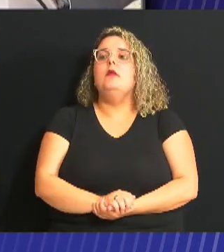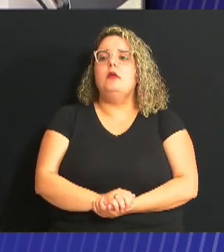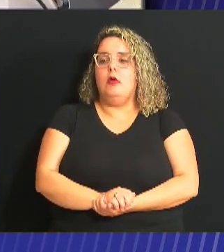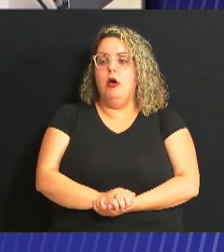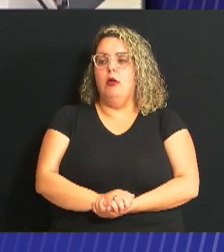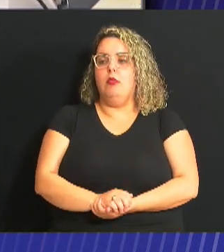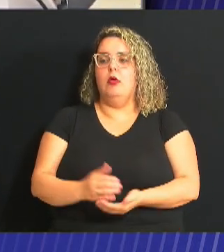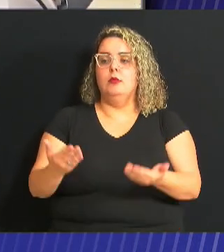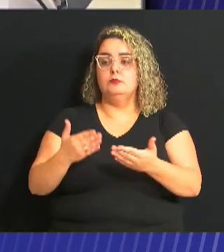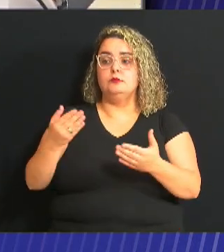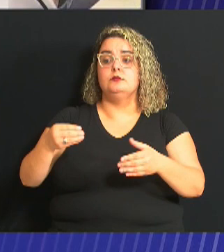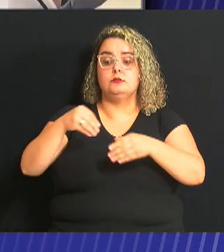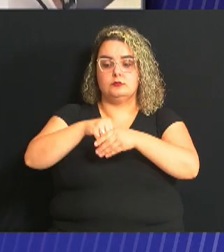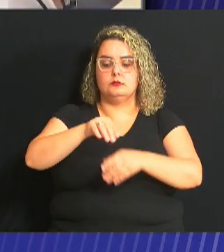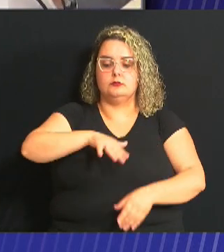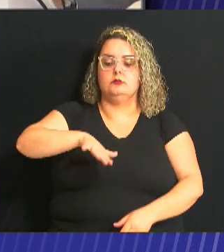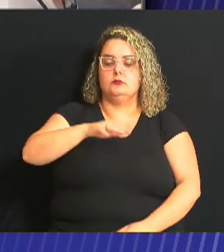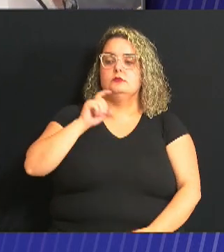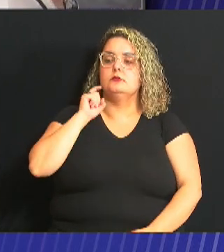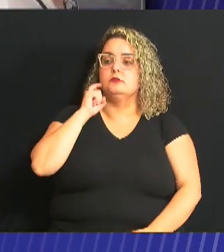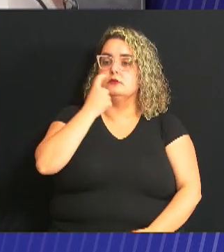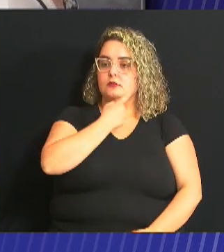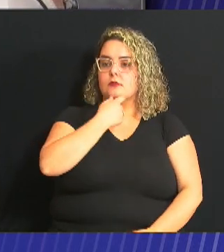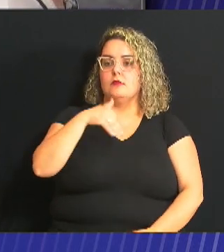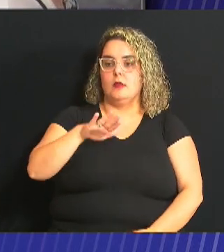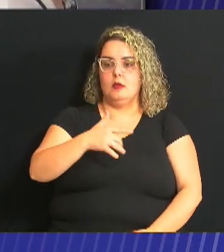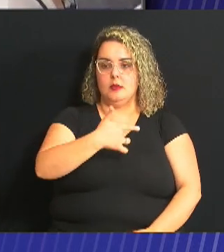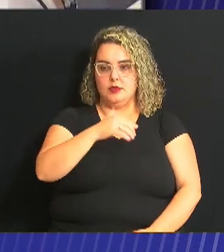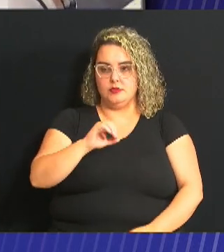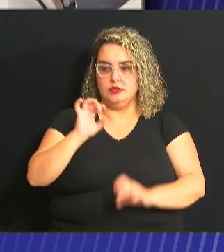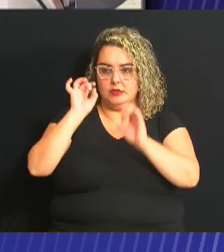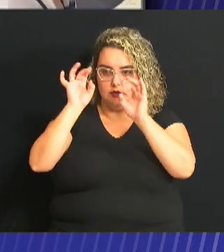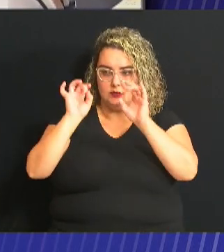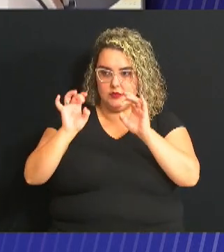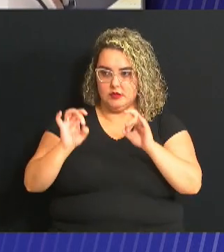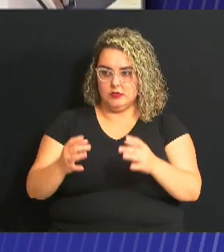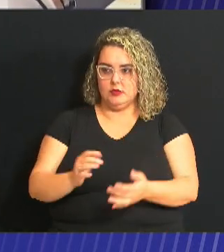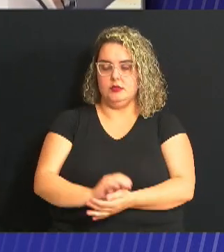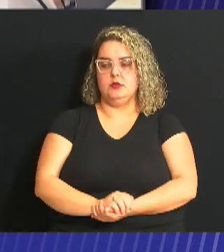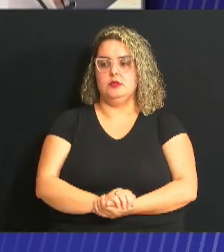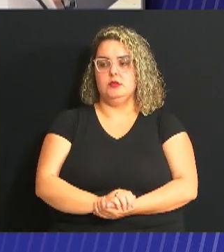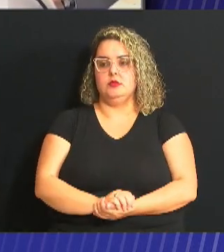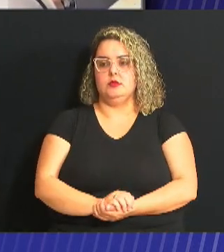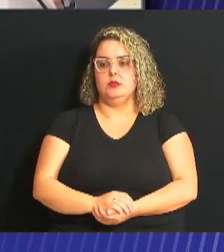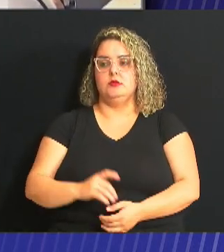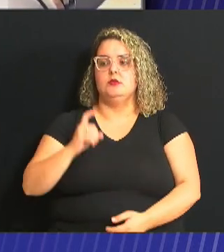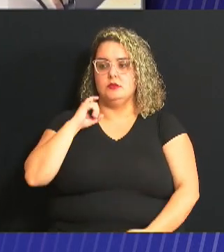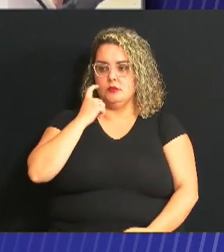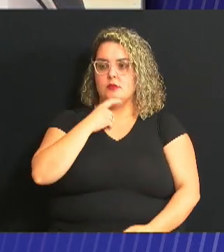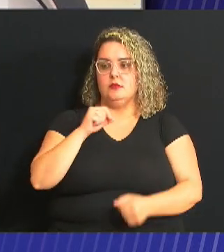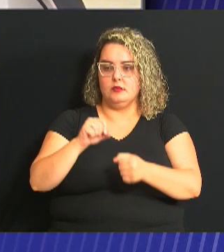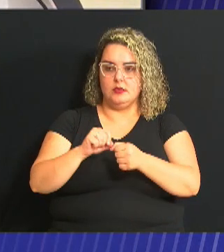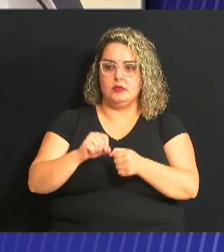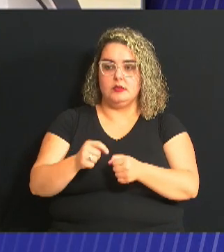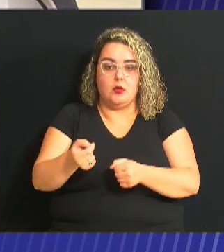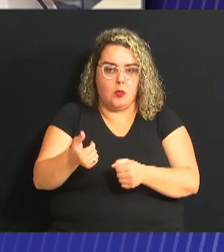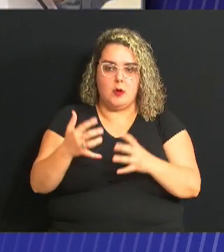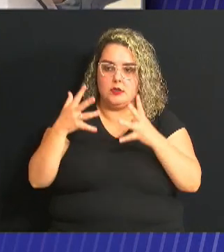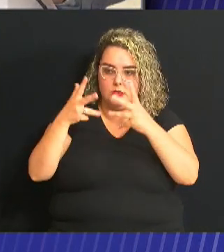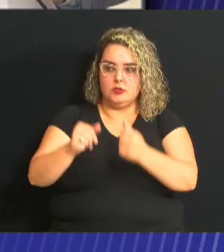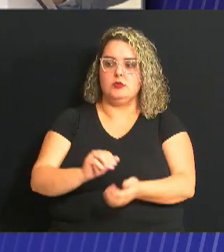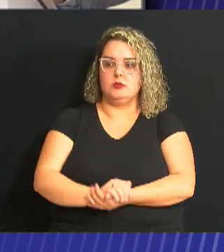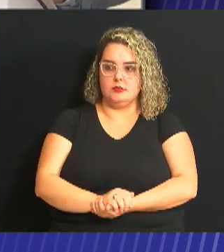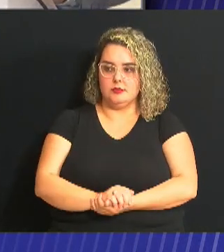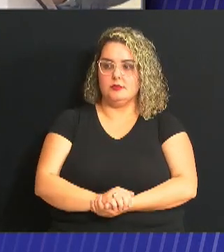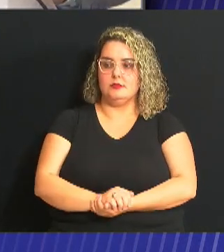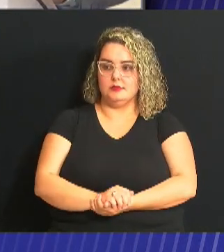da odontologia, nós temos mais de 20 especialidades, né? Hoje, o dentista faz praticamente tudo. Isso também